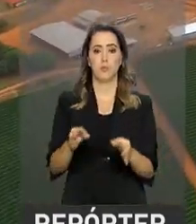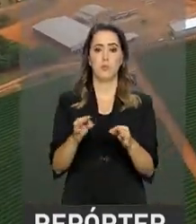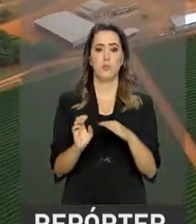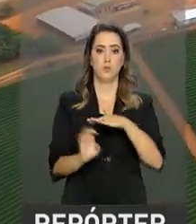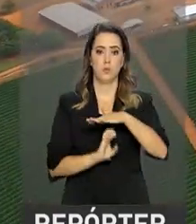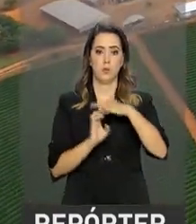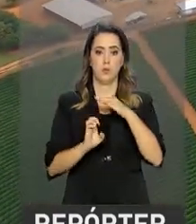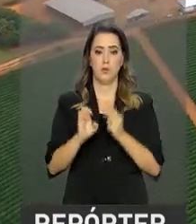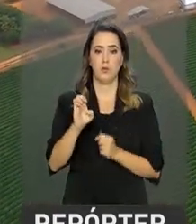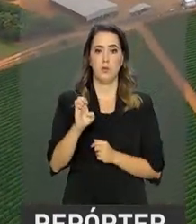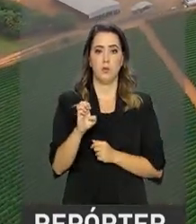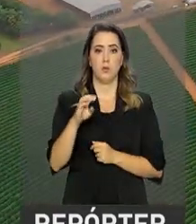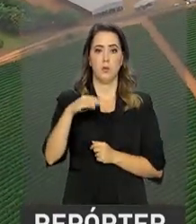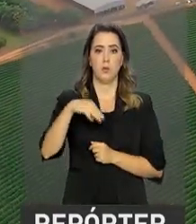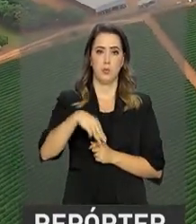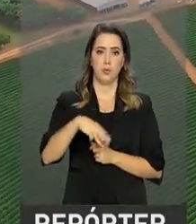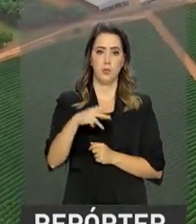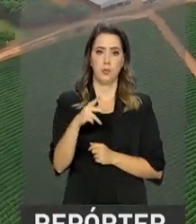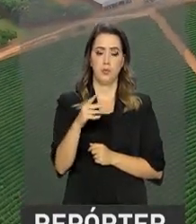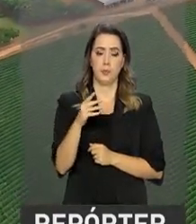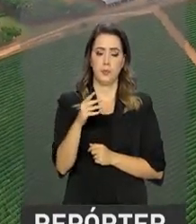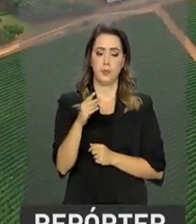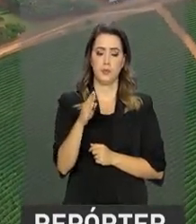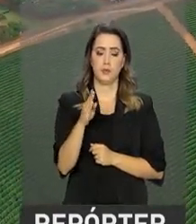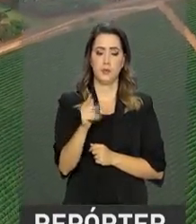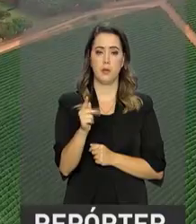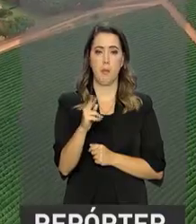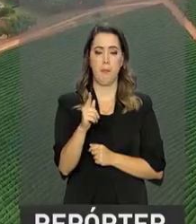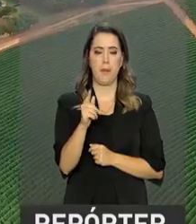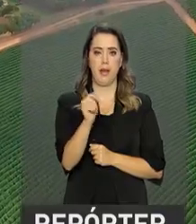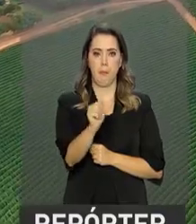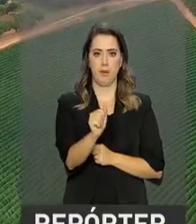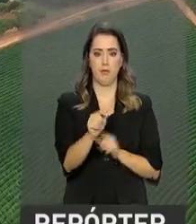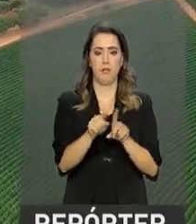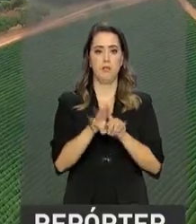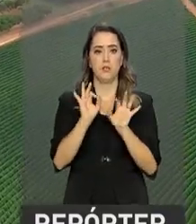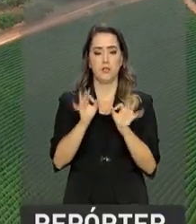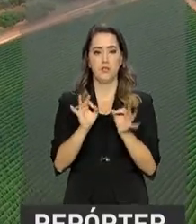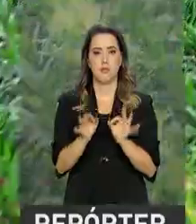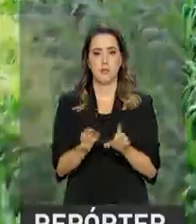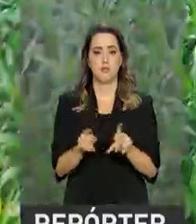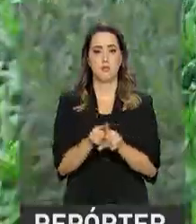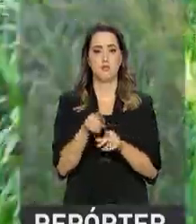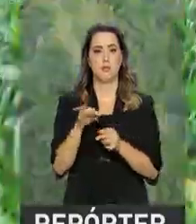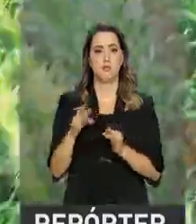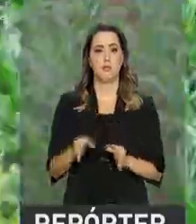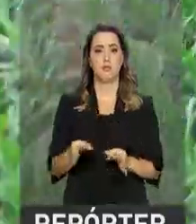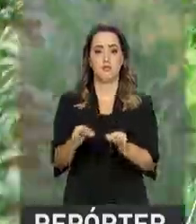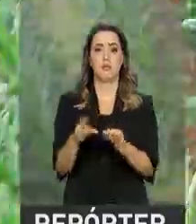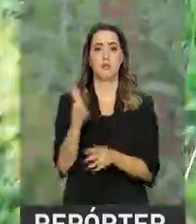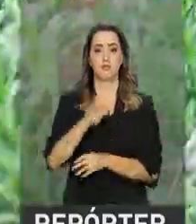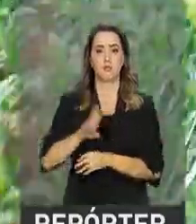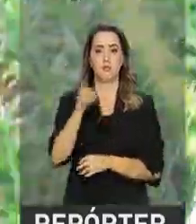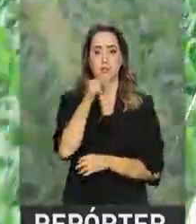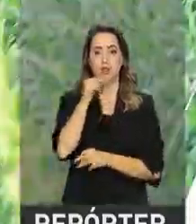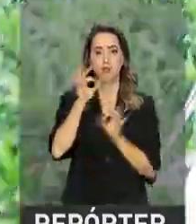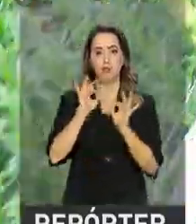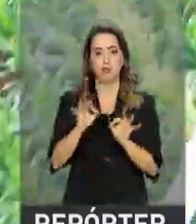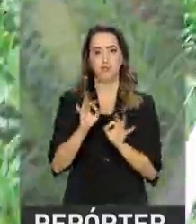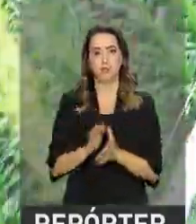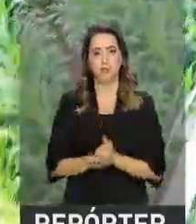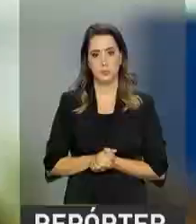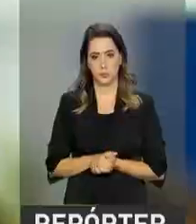tem papel essencial nessa questão. A empresa vem desenvolvendo várias tecnologias para que a água seja usada de